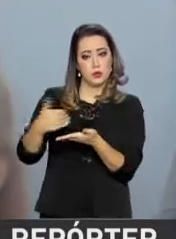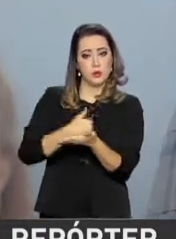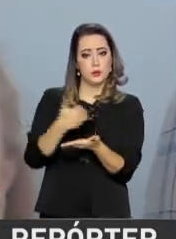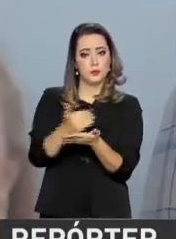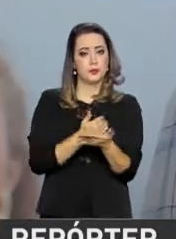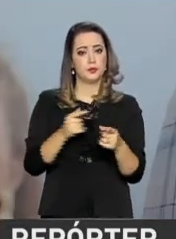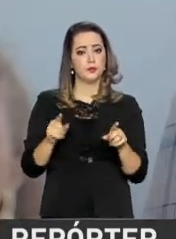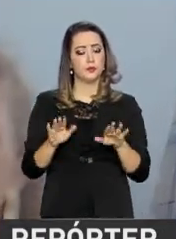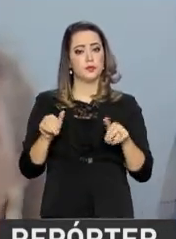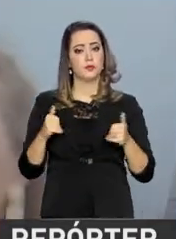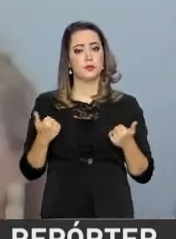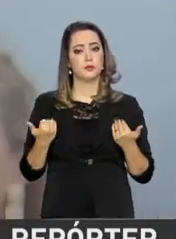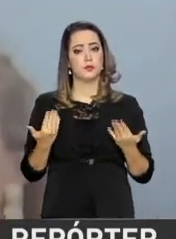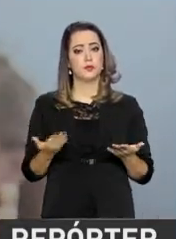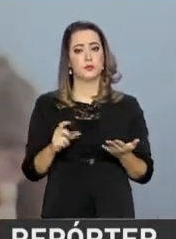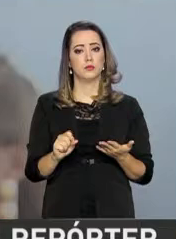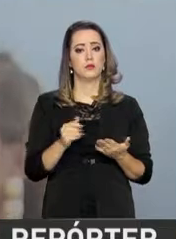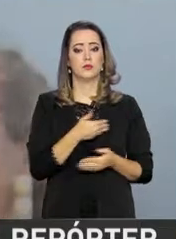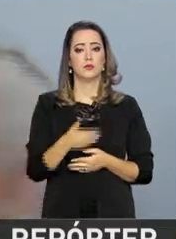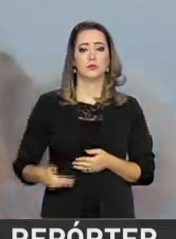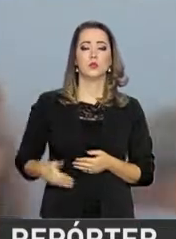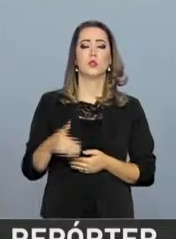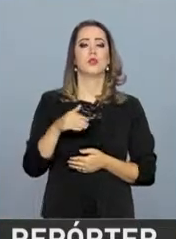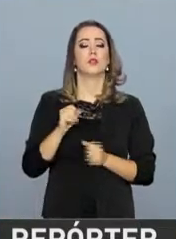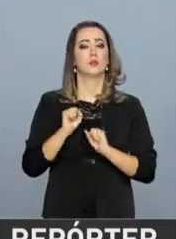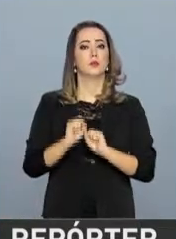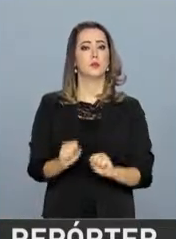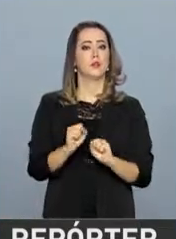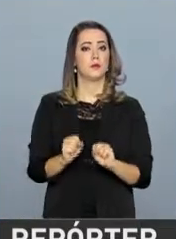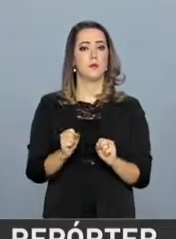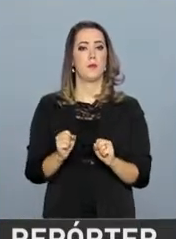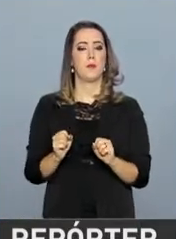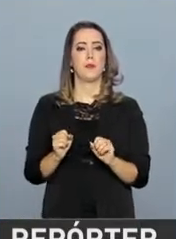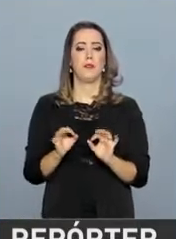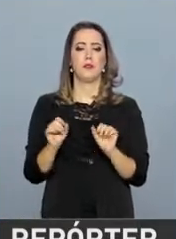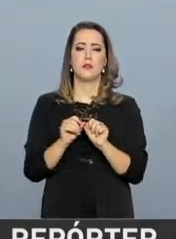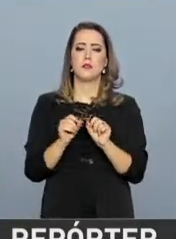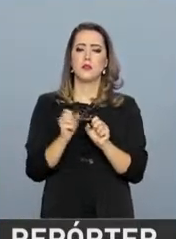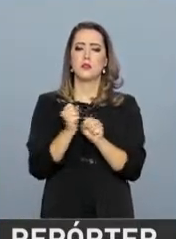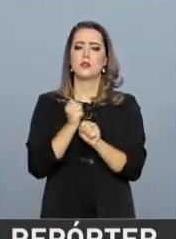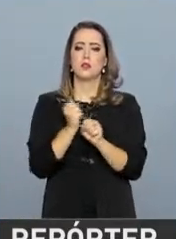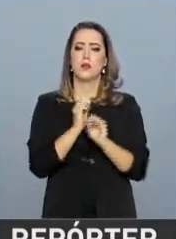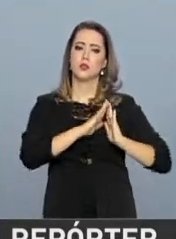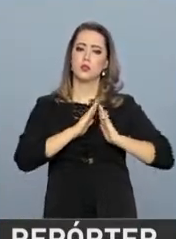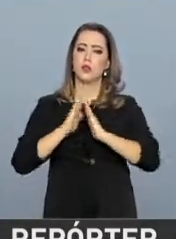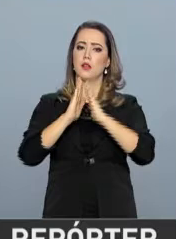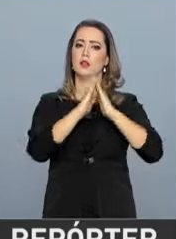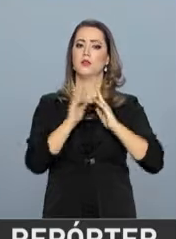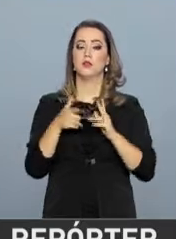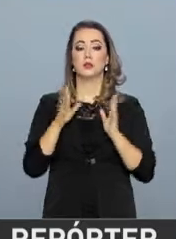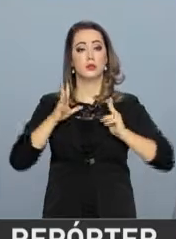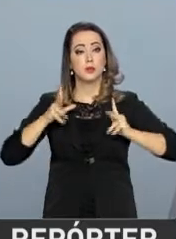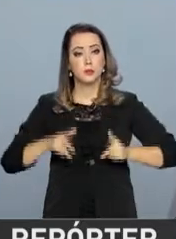federal para que o governo pudesse realizar obras de habitação de